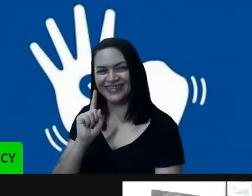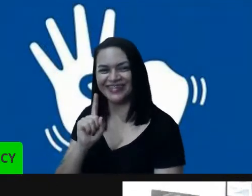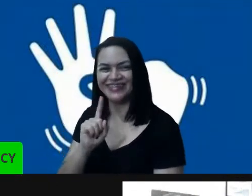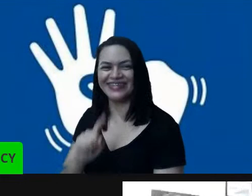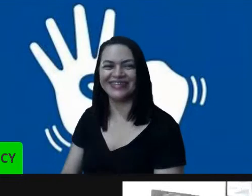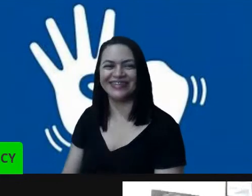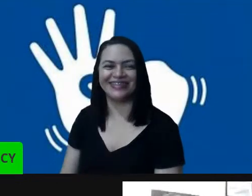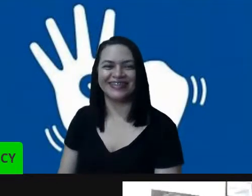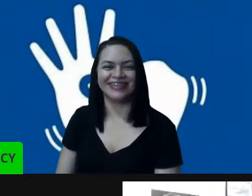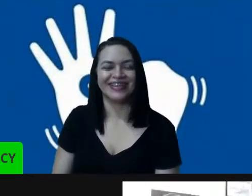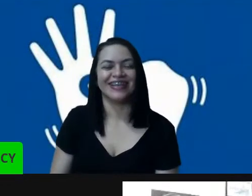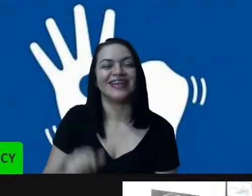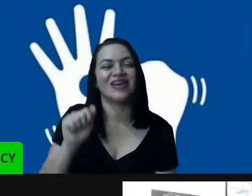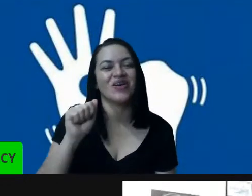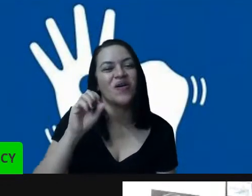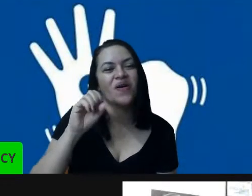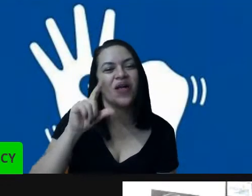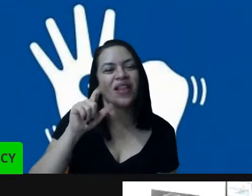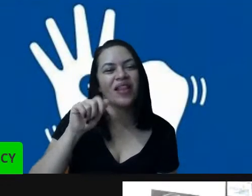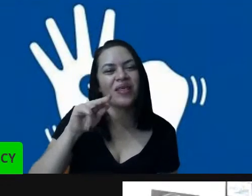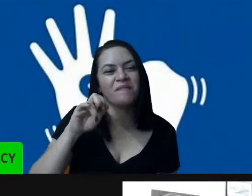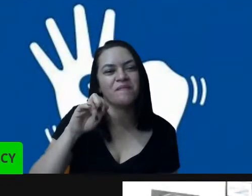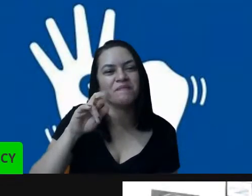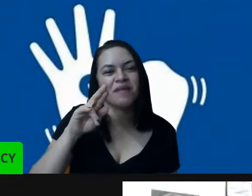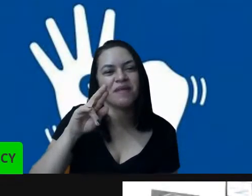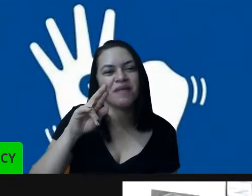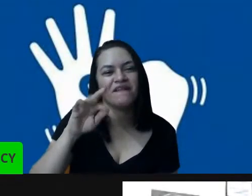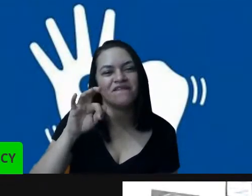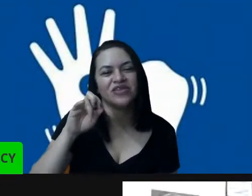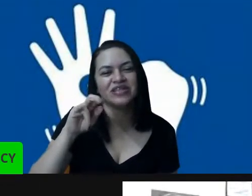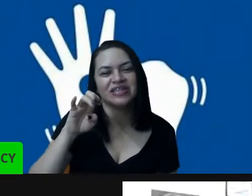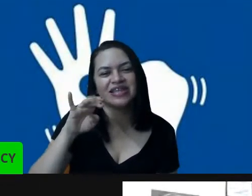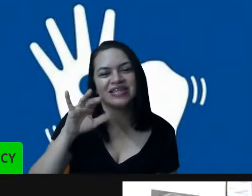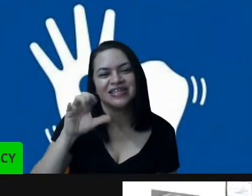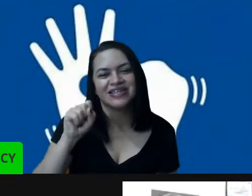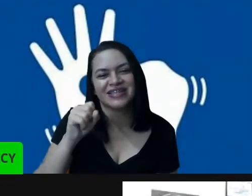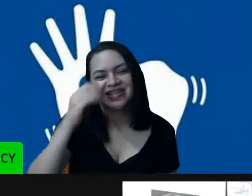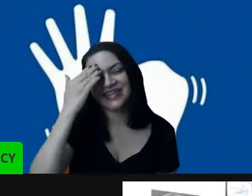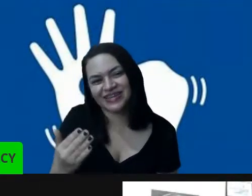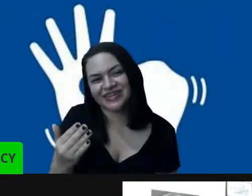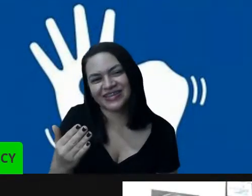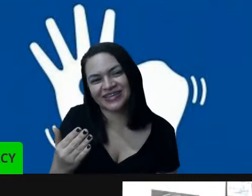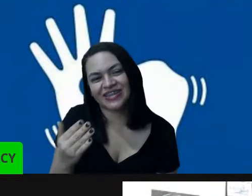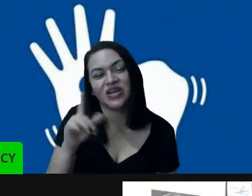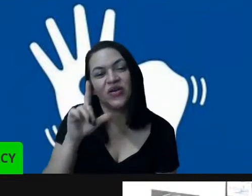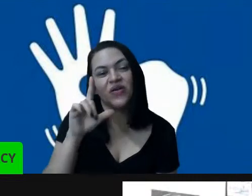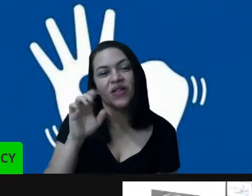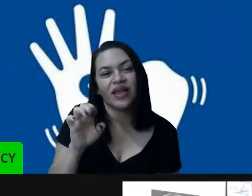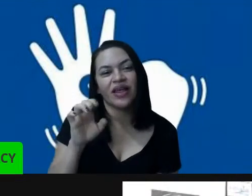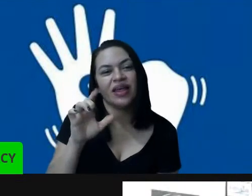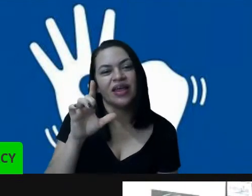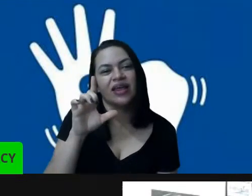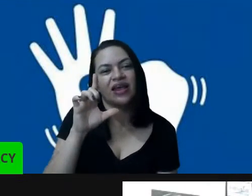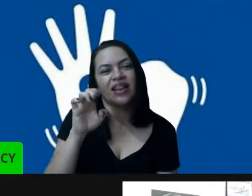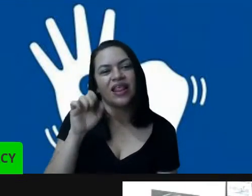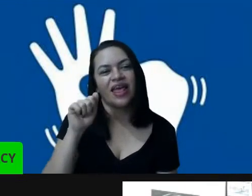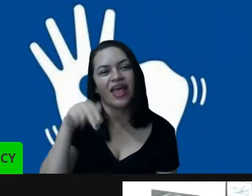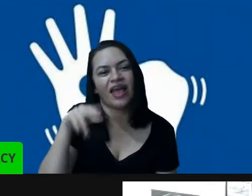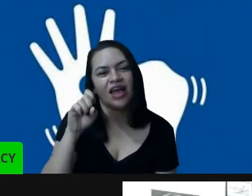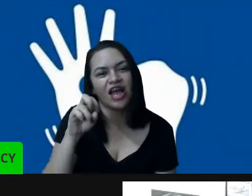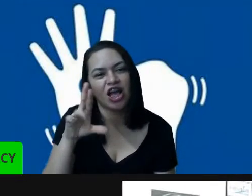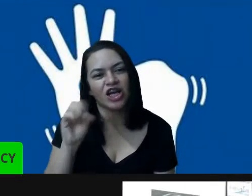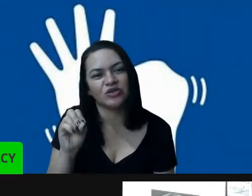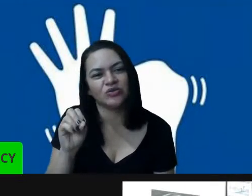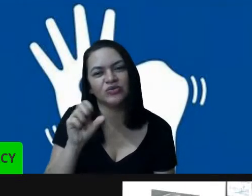Antônio Marconcedes, Marconcedes, Obrigada. o Lê Leandro, o Savilo